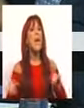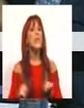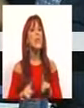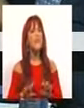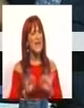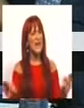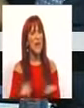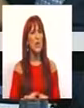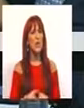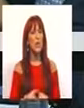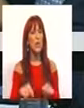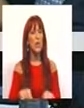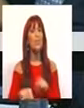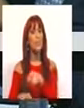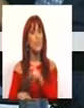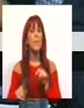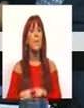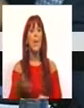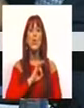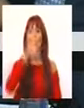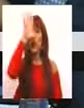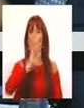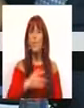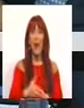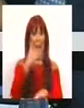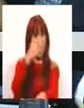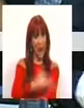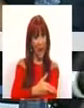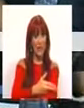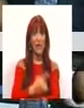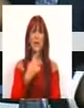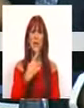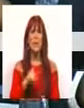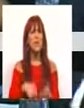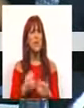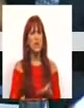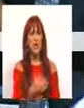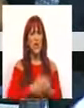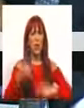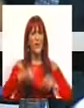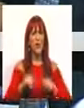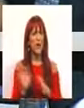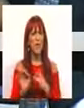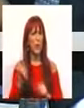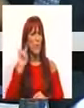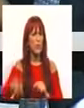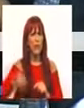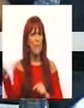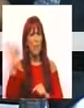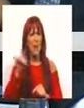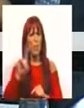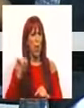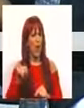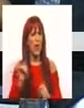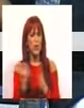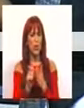ser sérios no modo como ele foi alcançado. O Sr. Ministro, antes, dizia sempre, receita fiscal não é o fator mais relevante. Não é